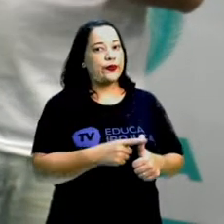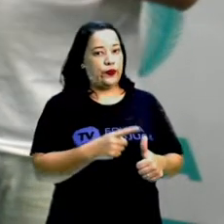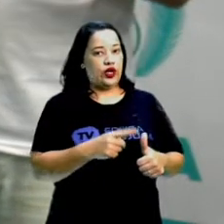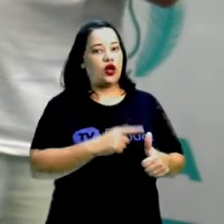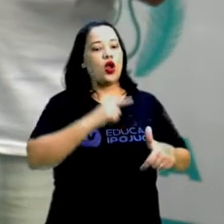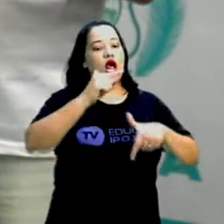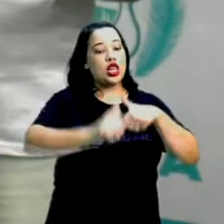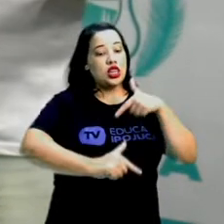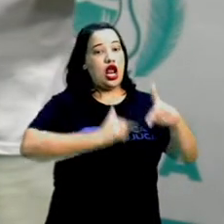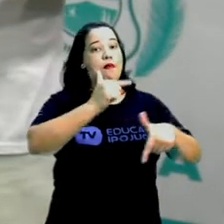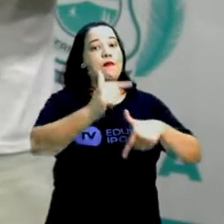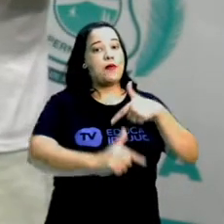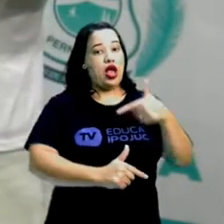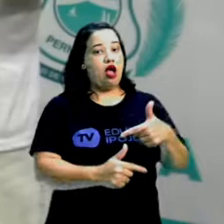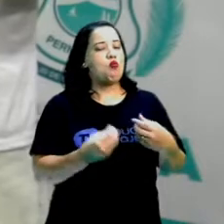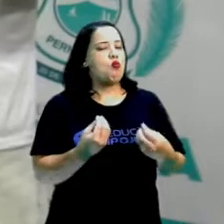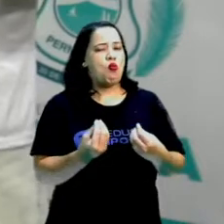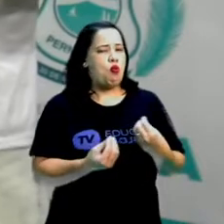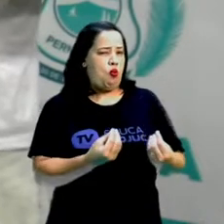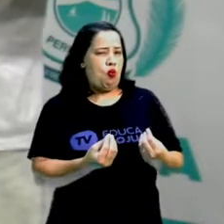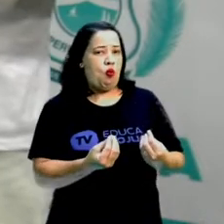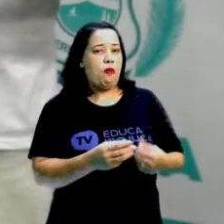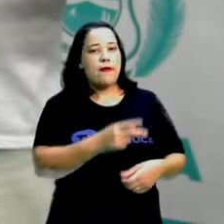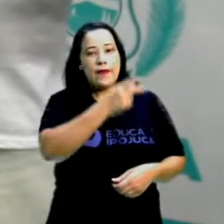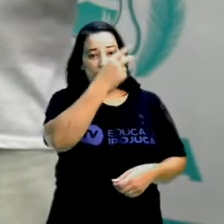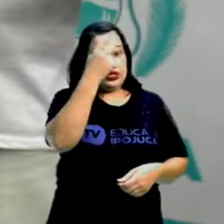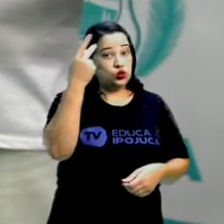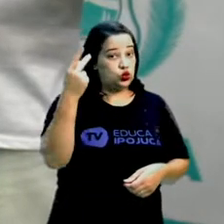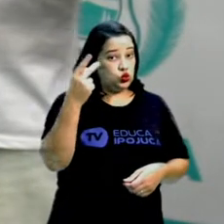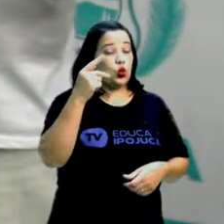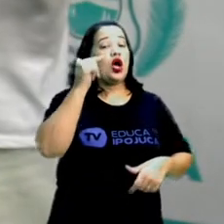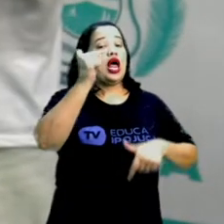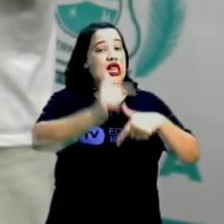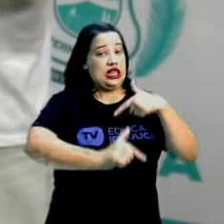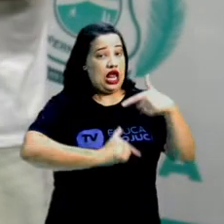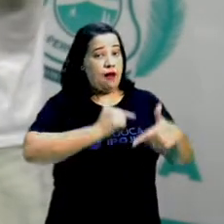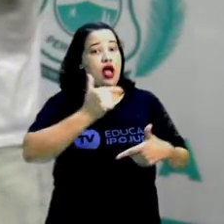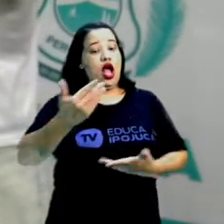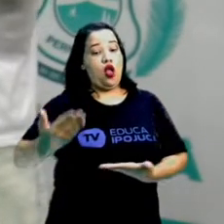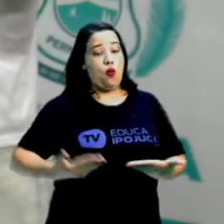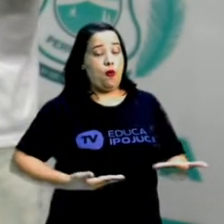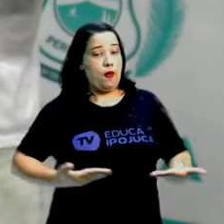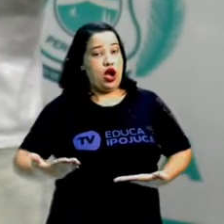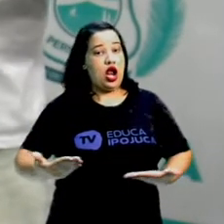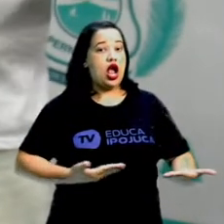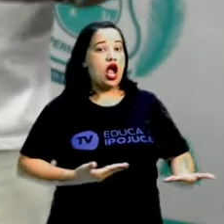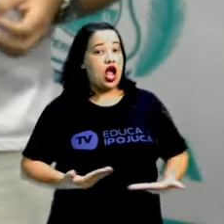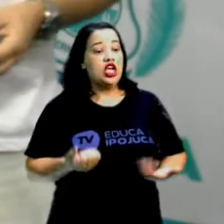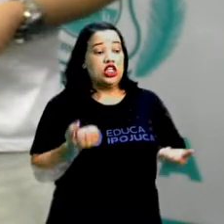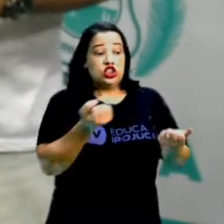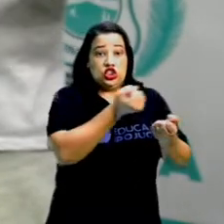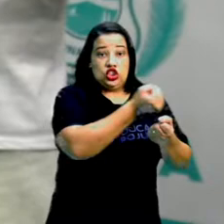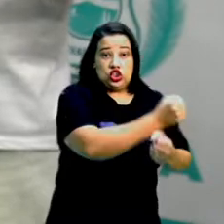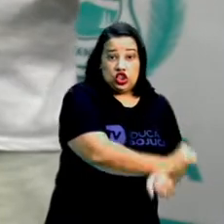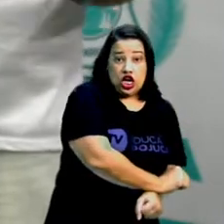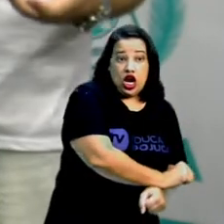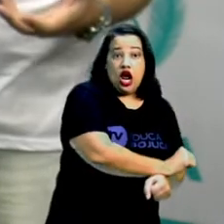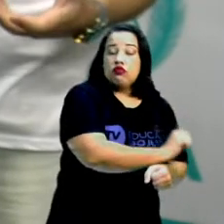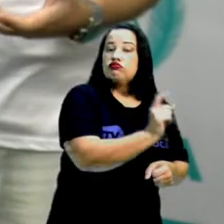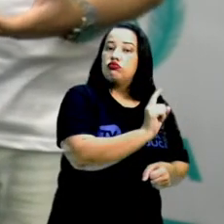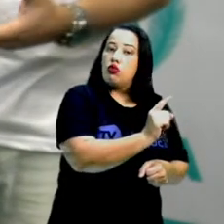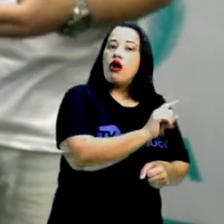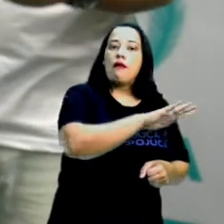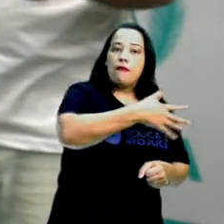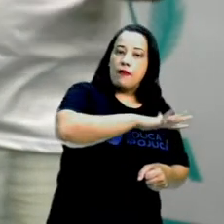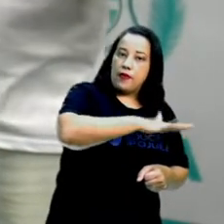obra servil, né? Então, você não tinha escravos trabalhando em grande quantidade, você tinha